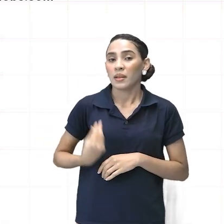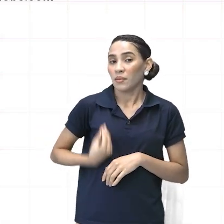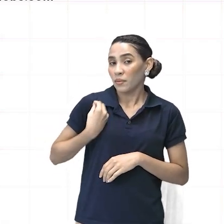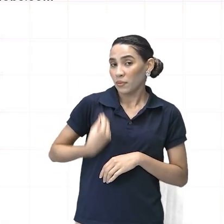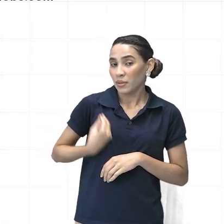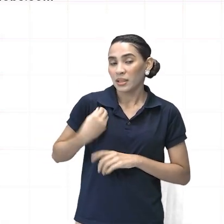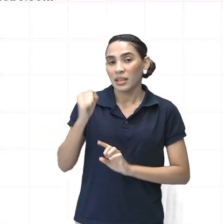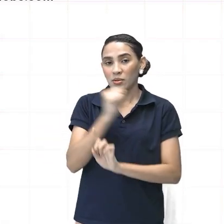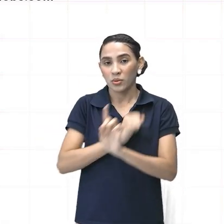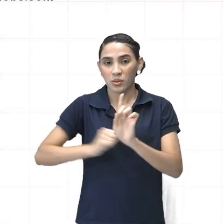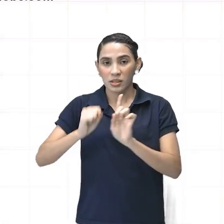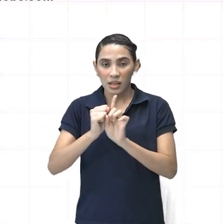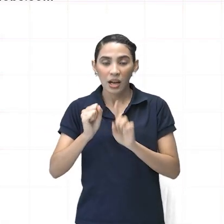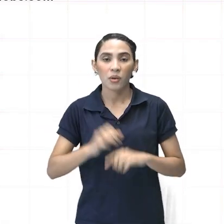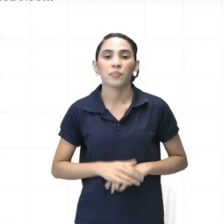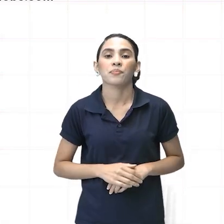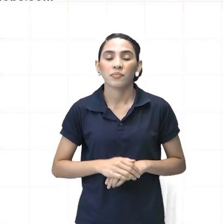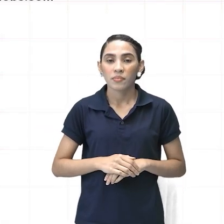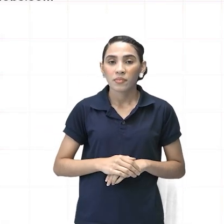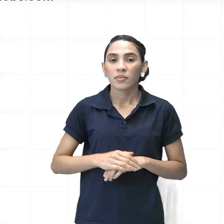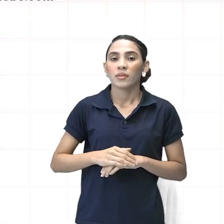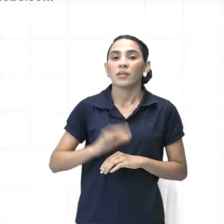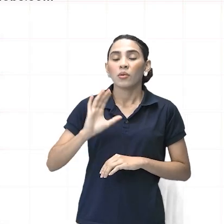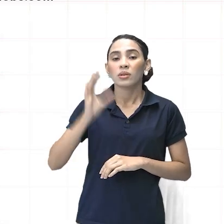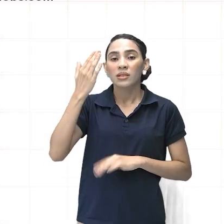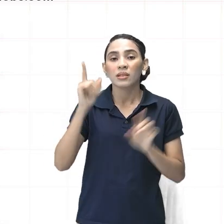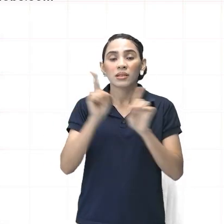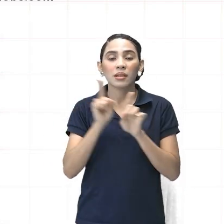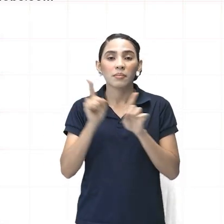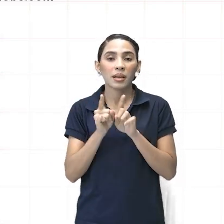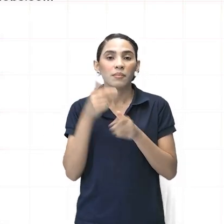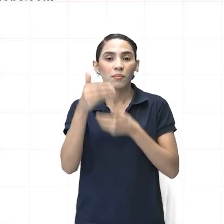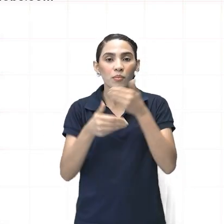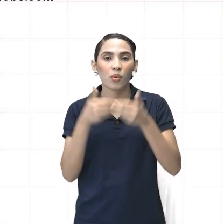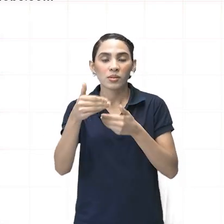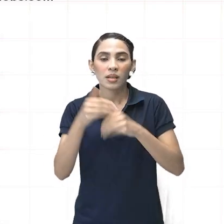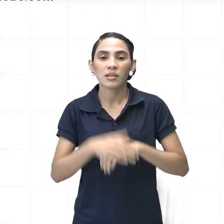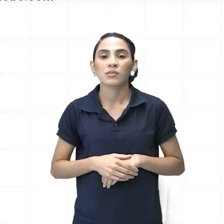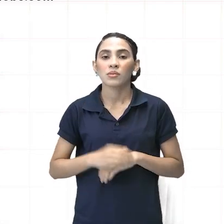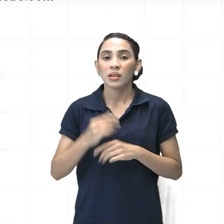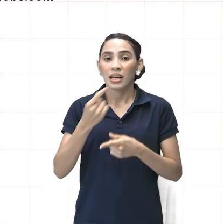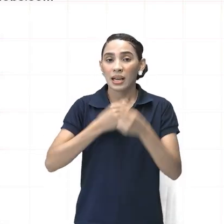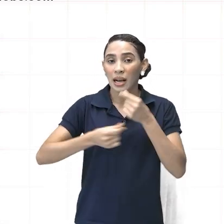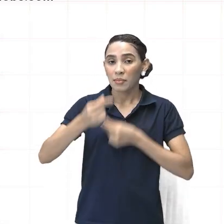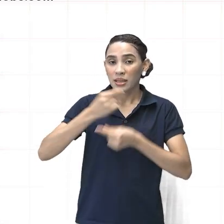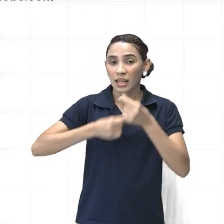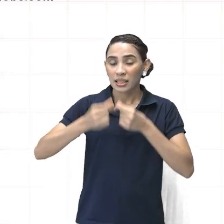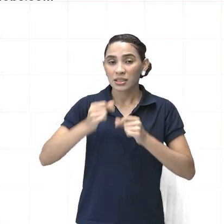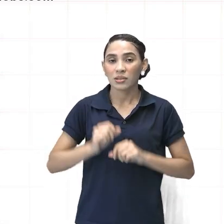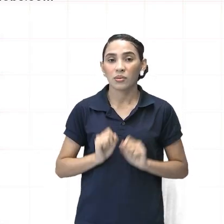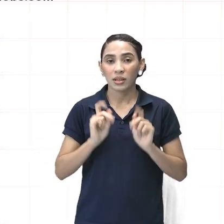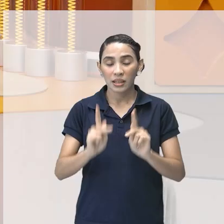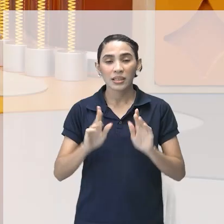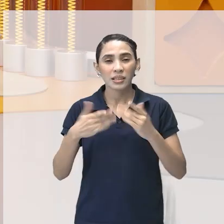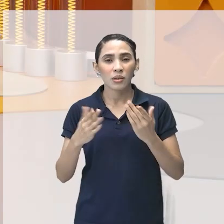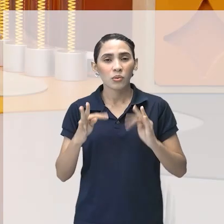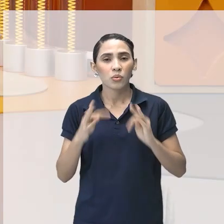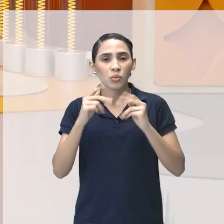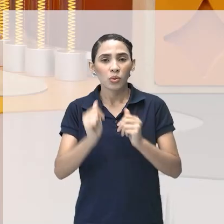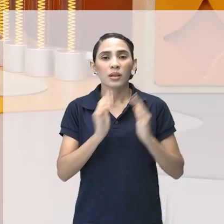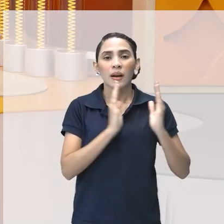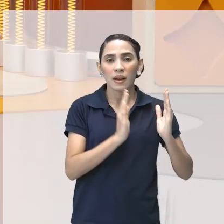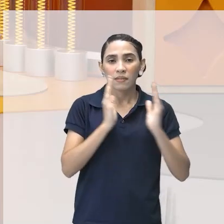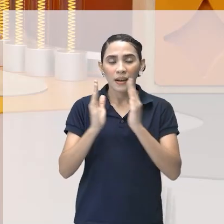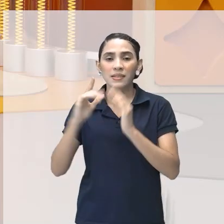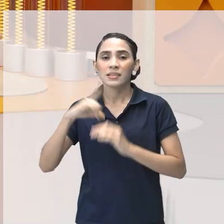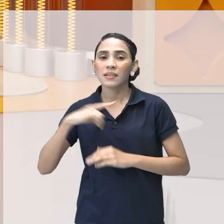vida social que está ocorrendo aí, né, desse processo capitalista, tá? Então, todas essas fases